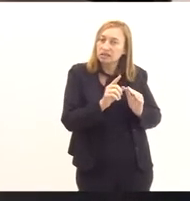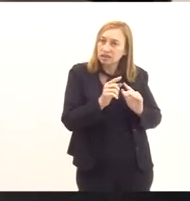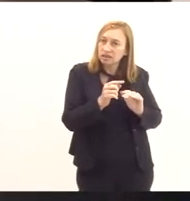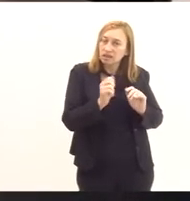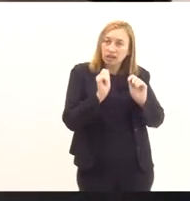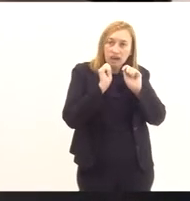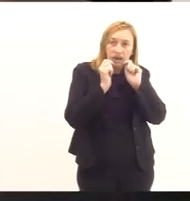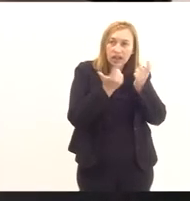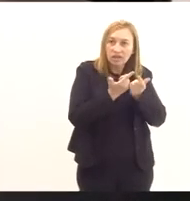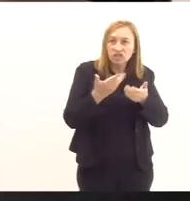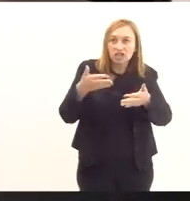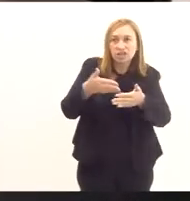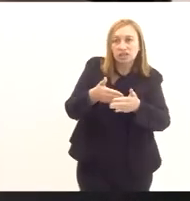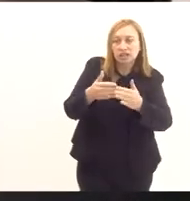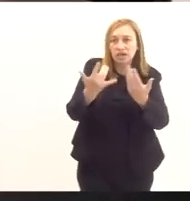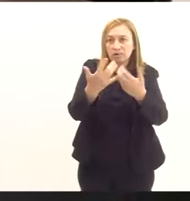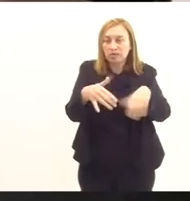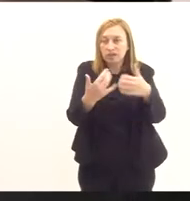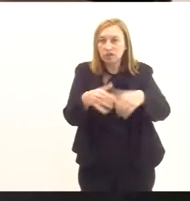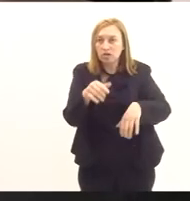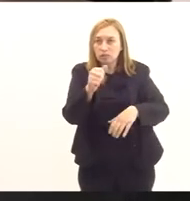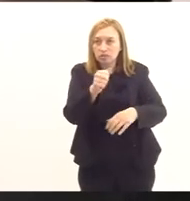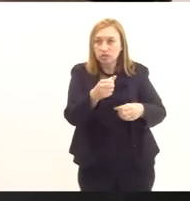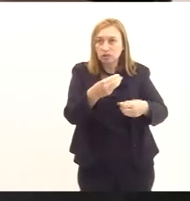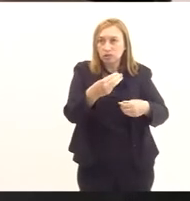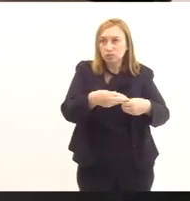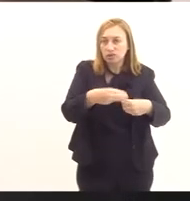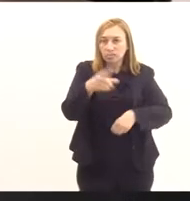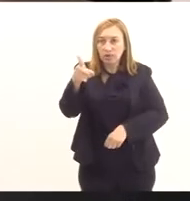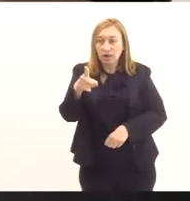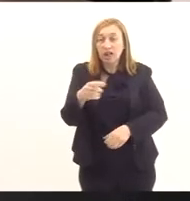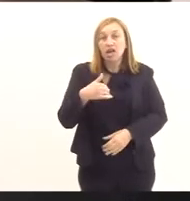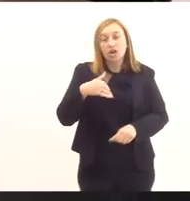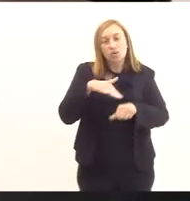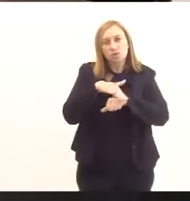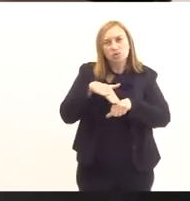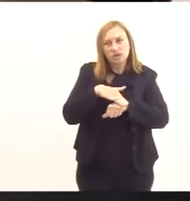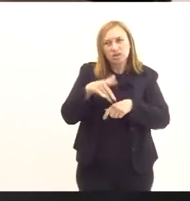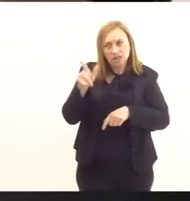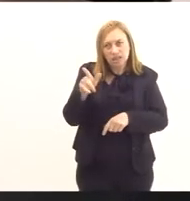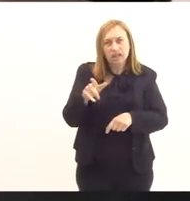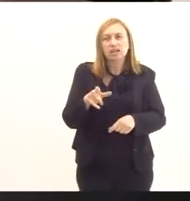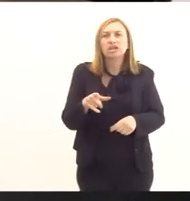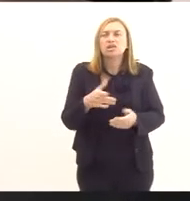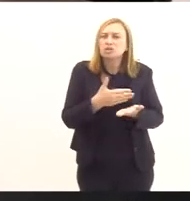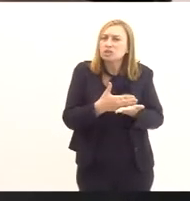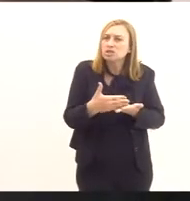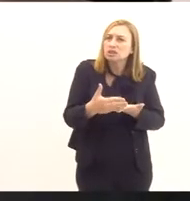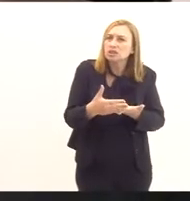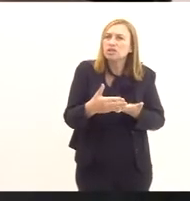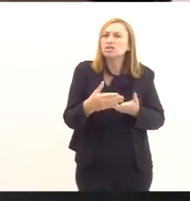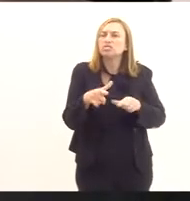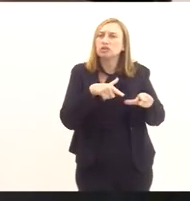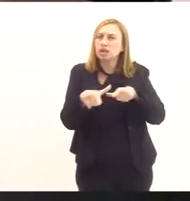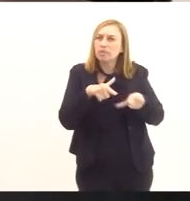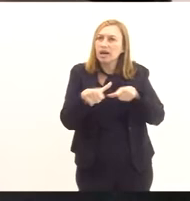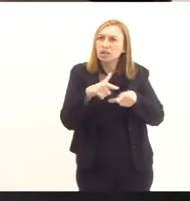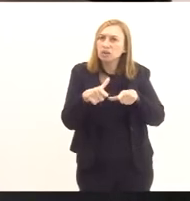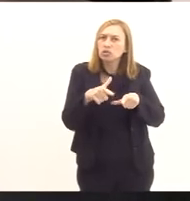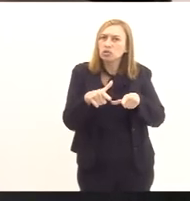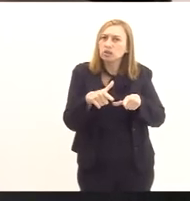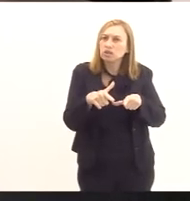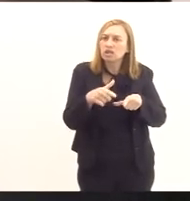totalmente perfeito eu conversei até foi o motivo de nós postamos um pouco início aqui da abertura dos trabalhos